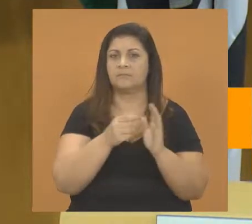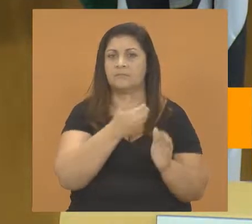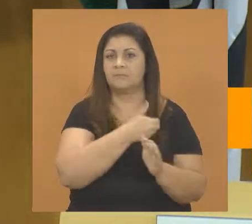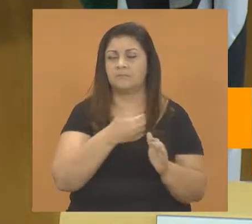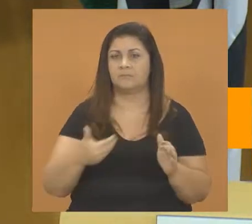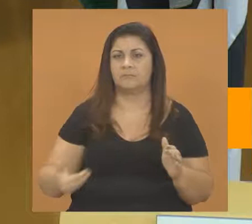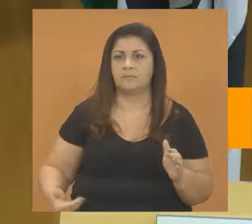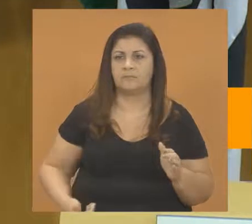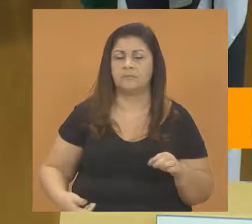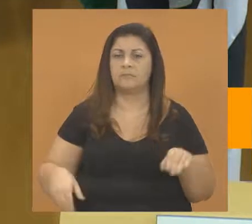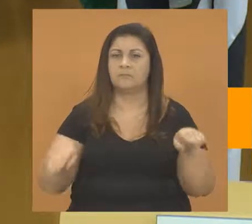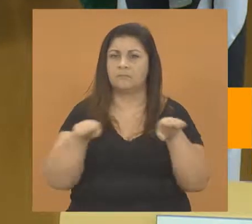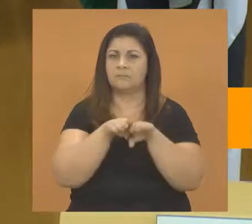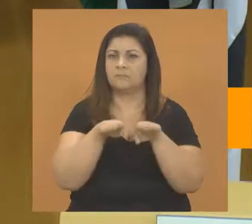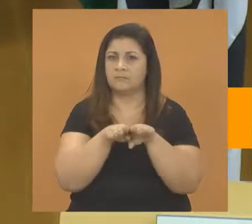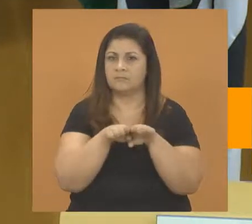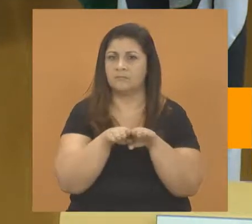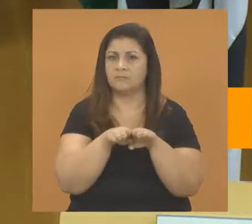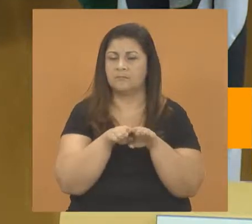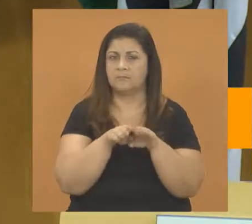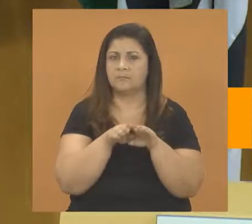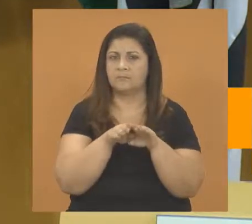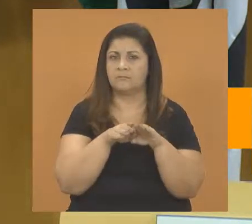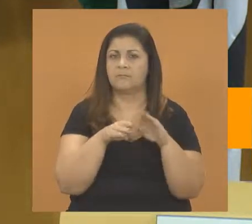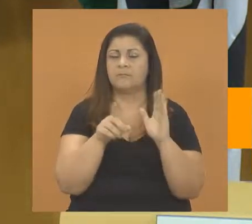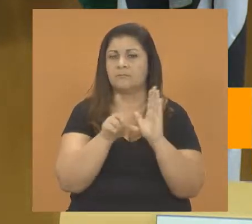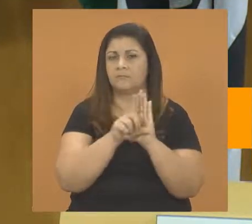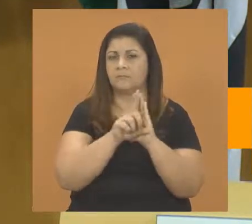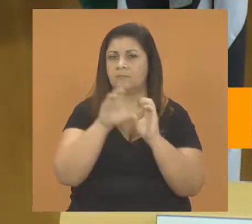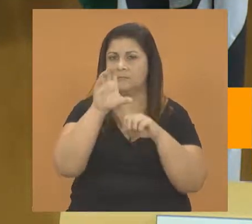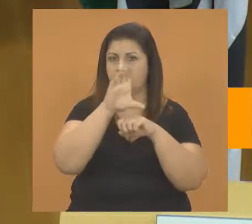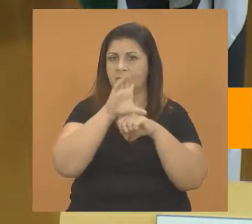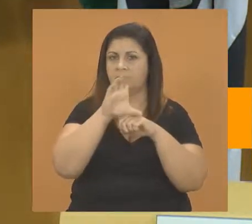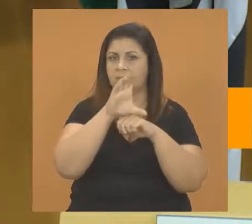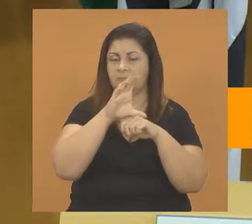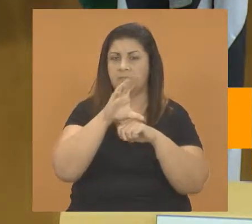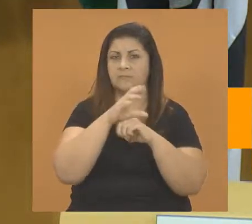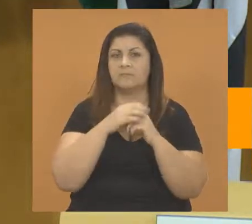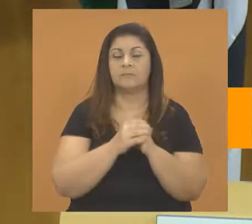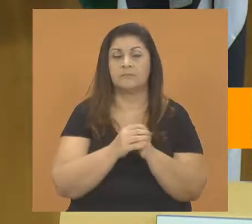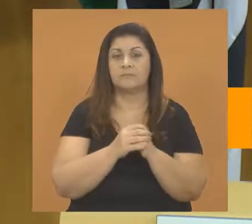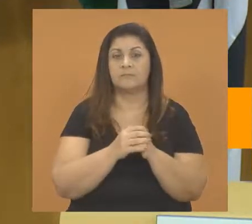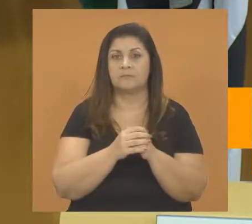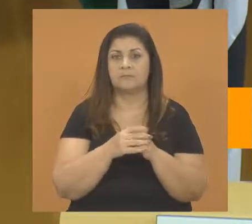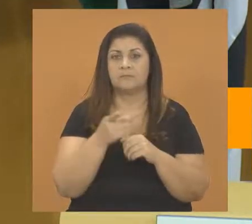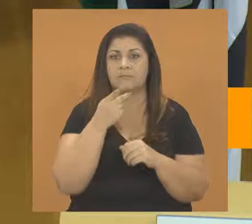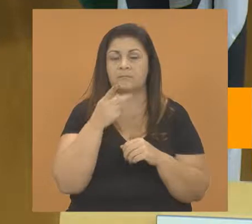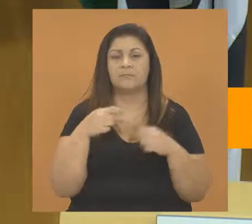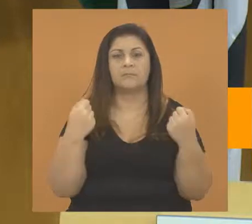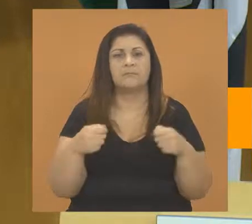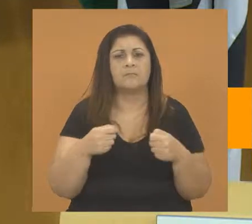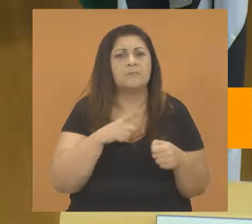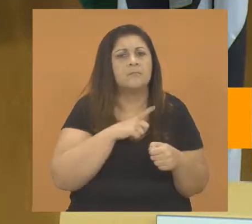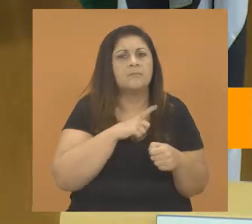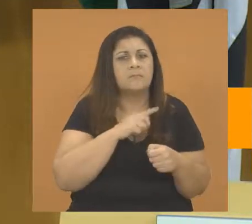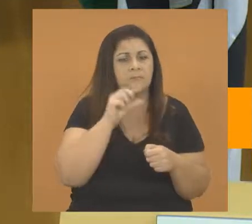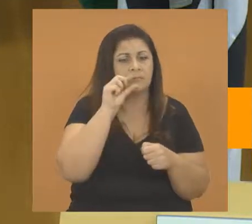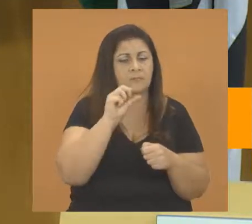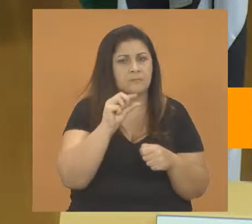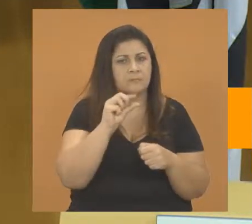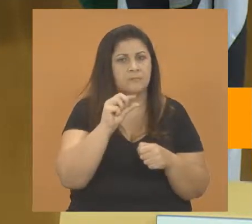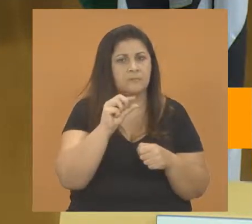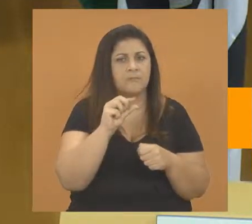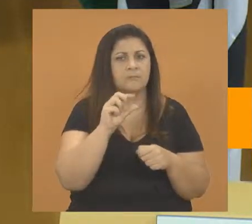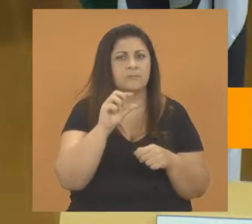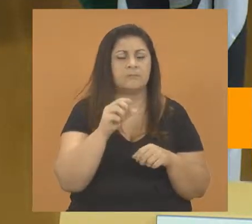5 do artigo 37 da constituição federal determina a reserva de percentual mínimo adotado em